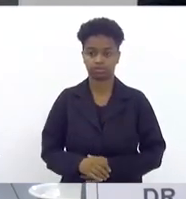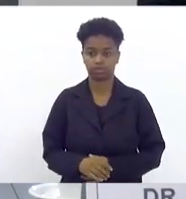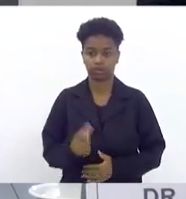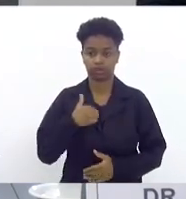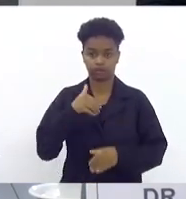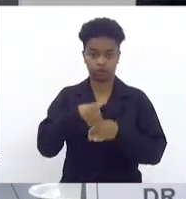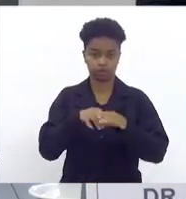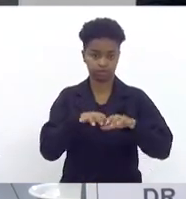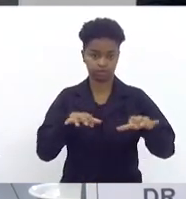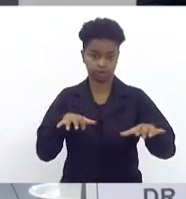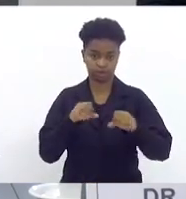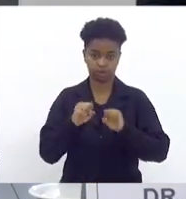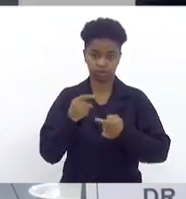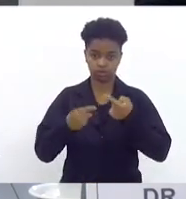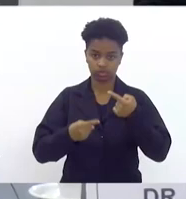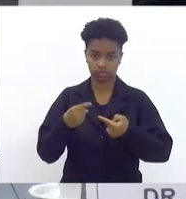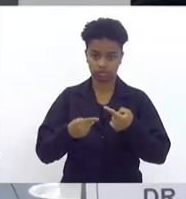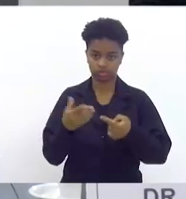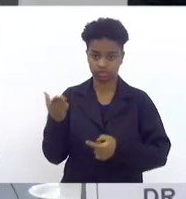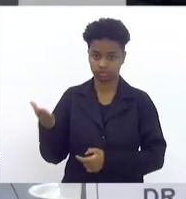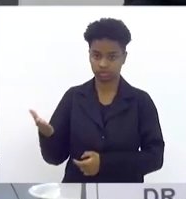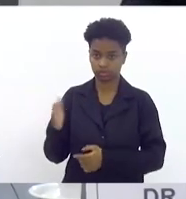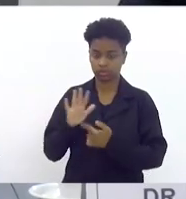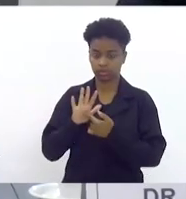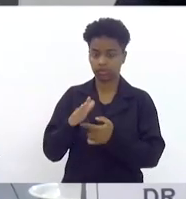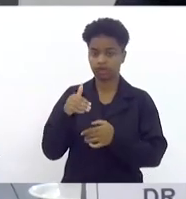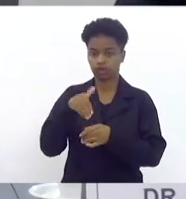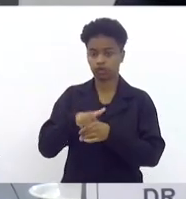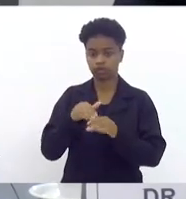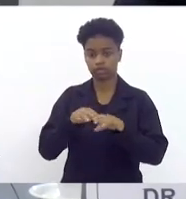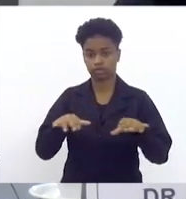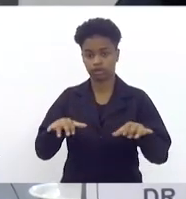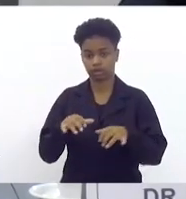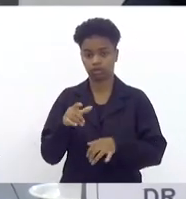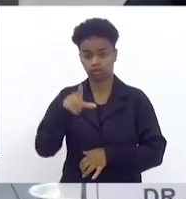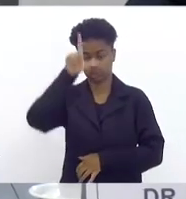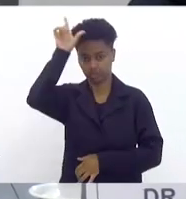separado, né? Em discussão. Para discutir e apresentar voto separado, deputado Luiz Paulo.